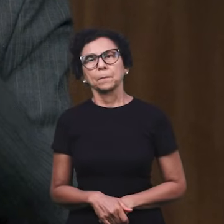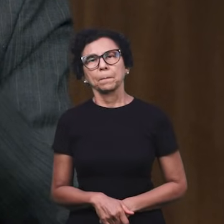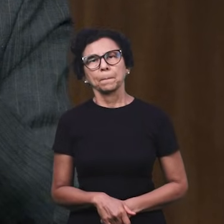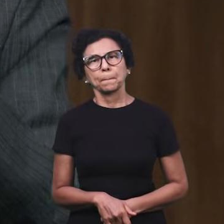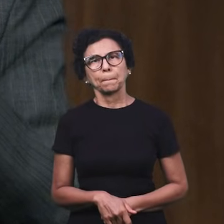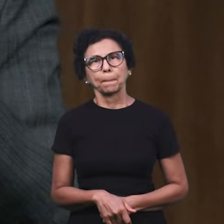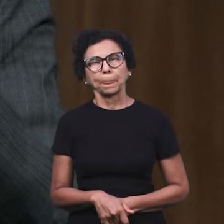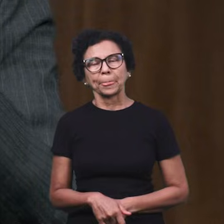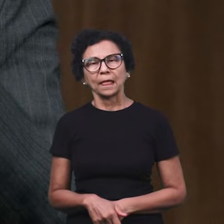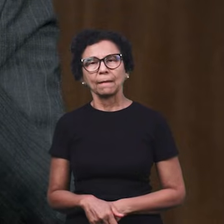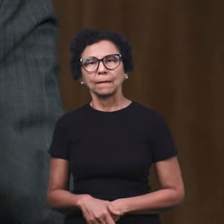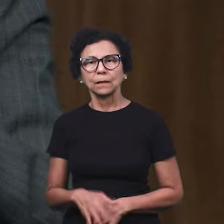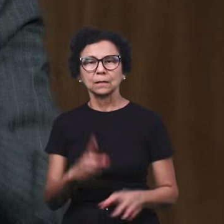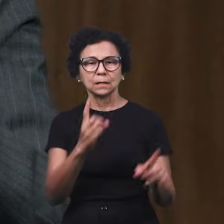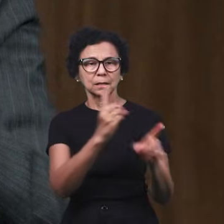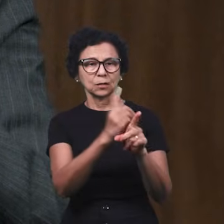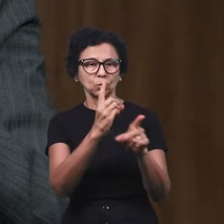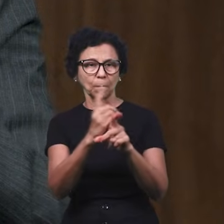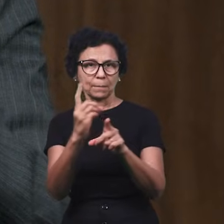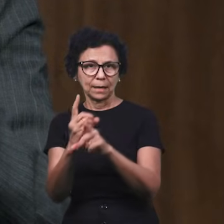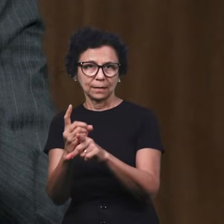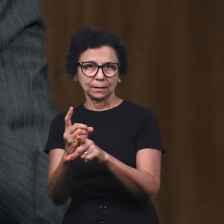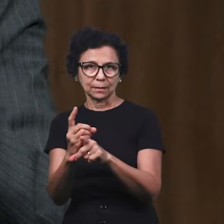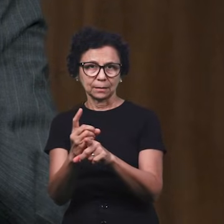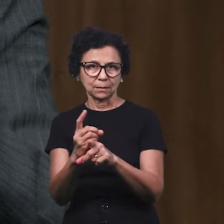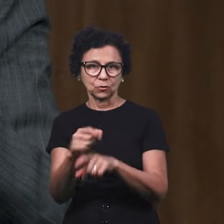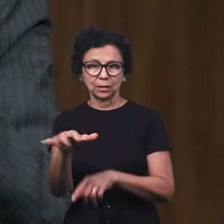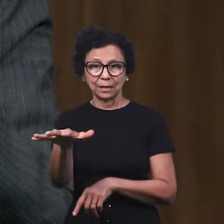essa exploração de novas terras,